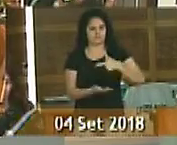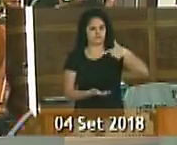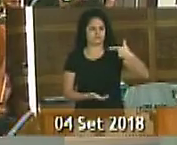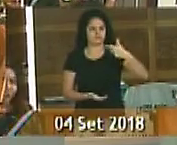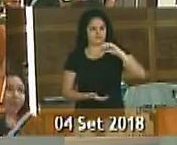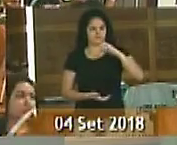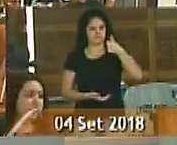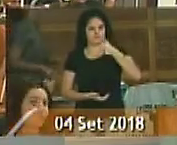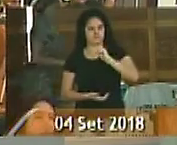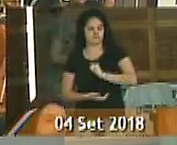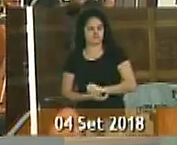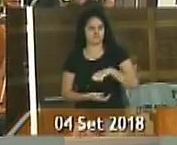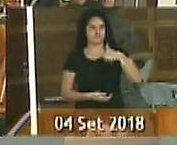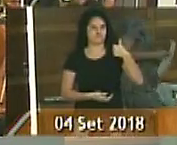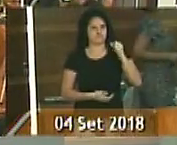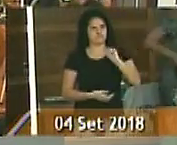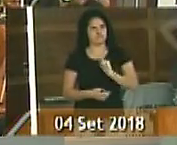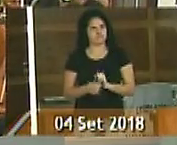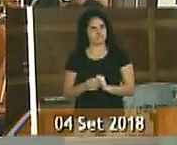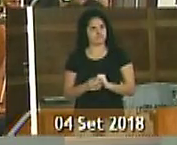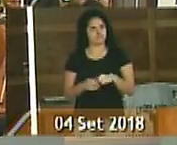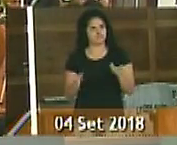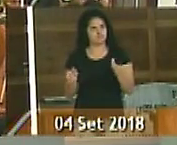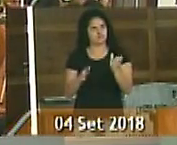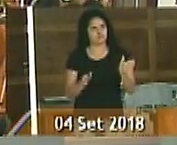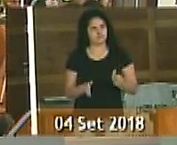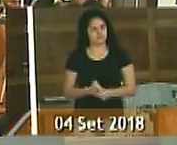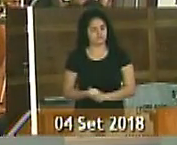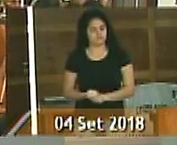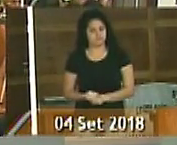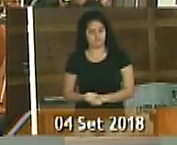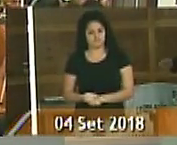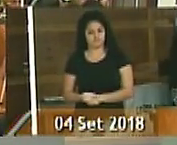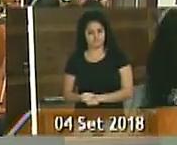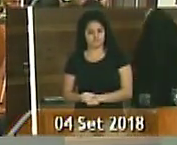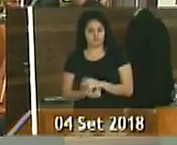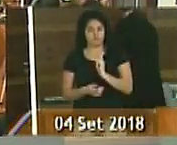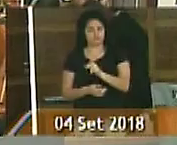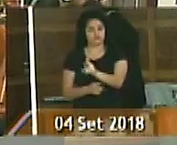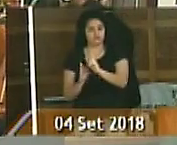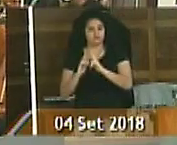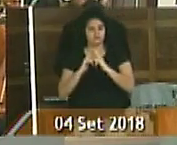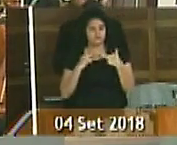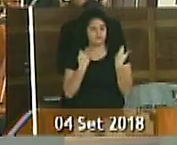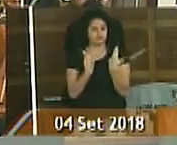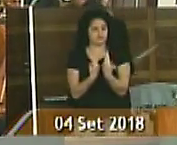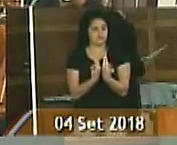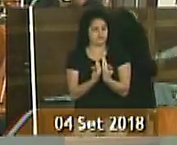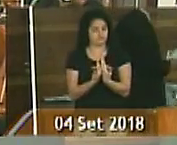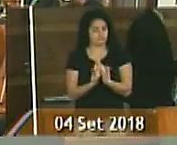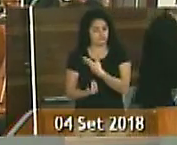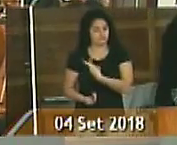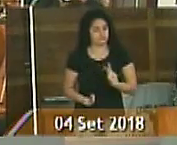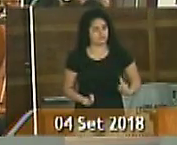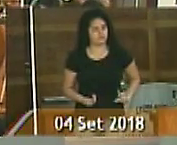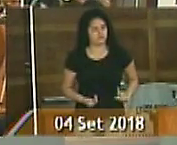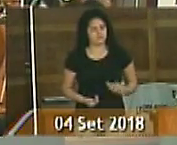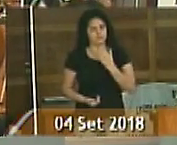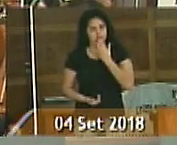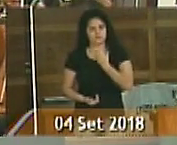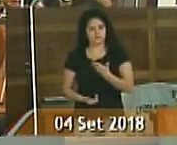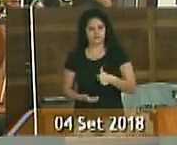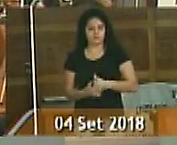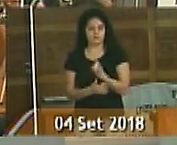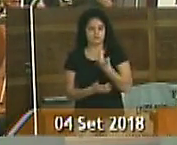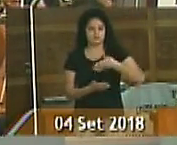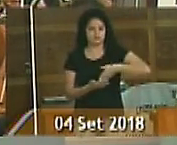legislativo do ano 2018, da 18ª legislatura, dando continuidade à sessão, o senhor presidente solicitou